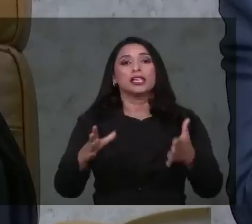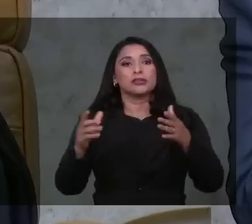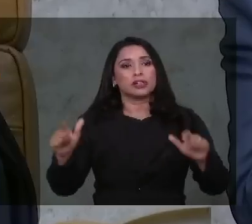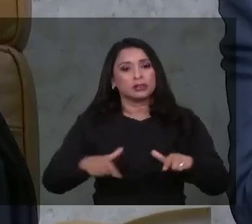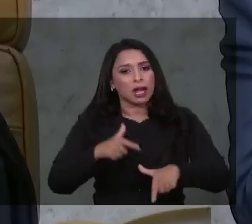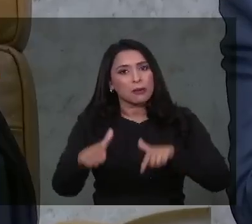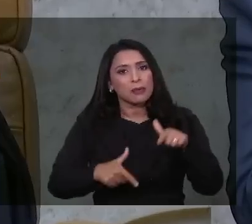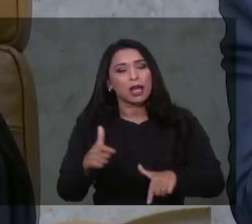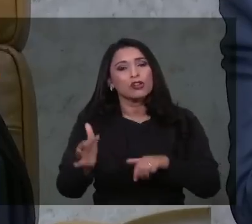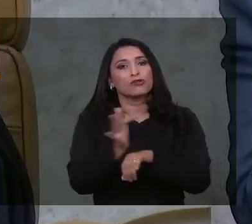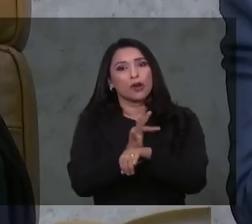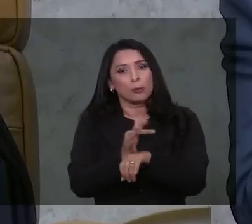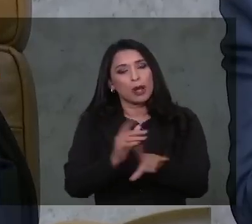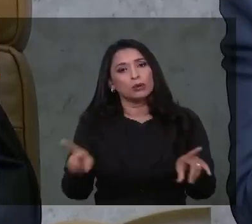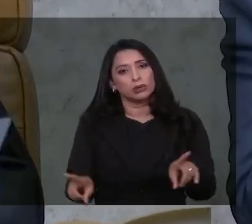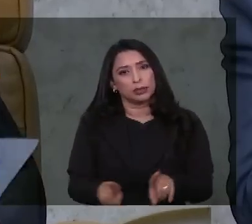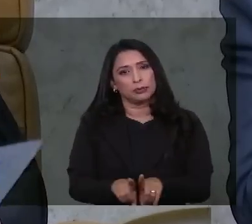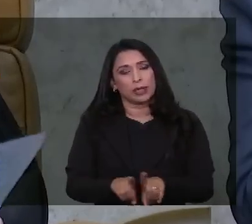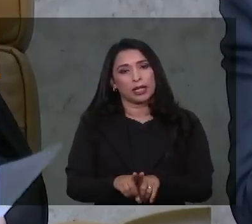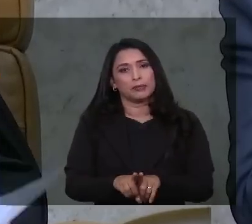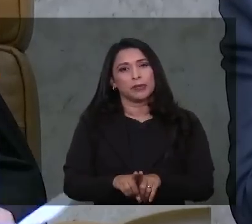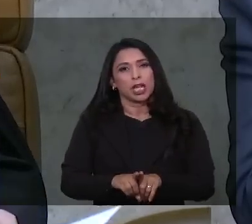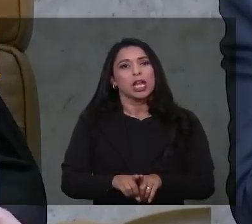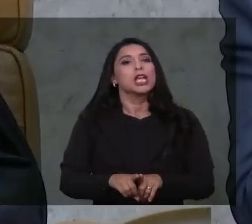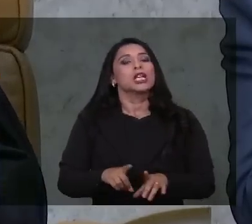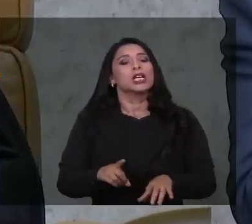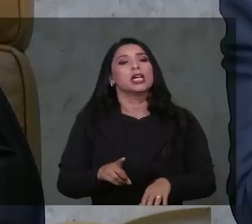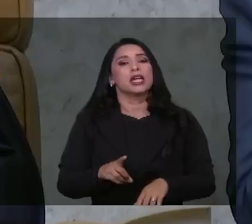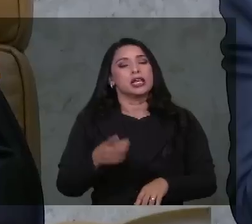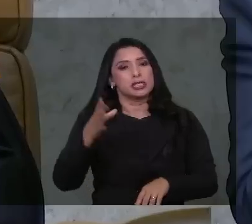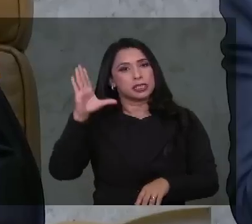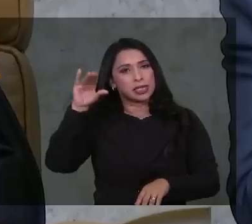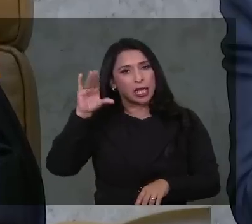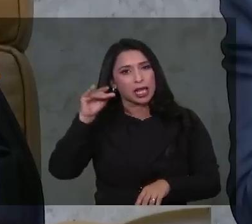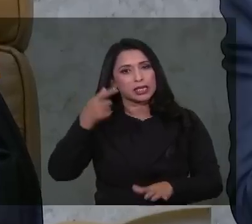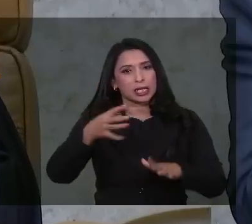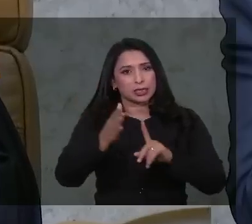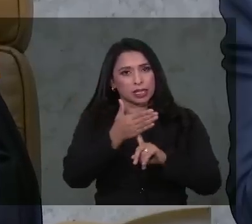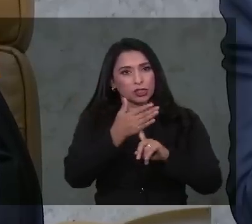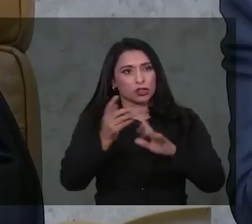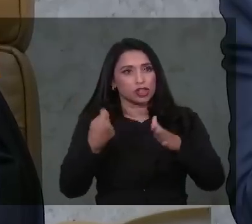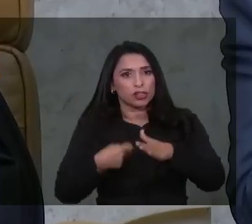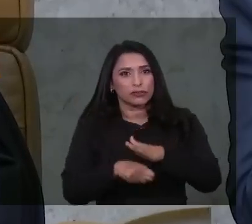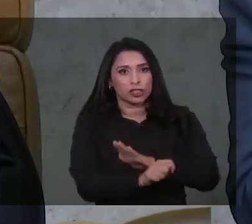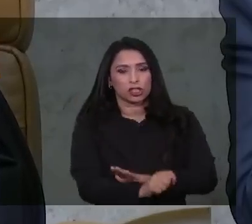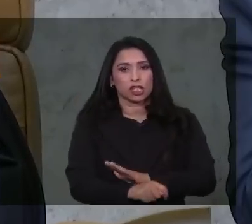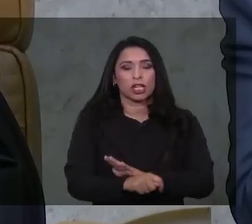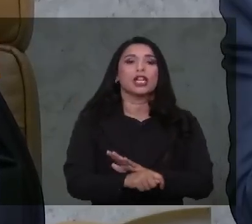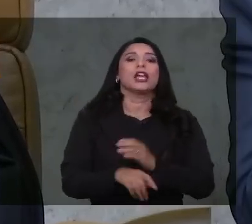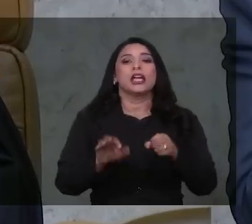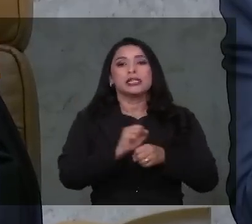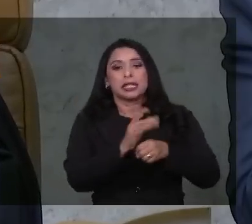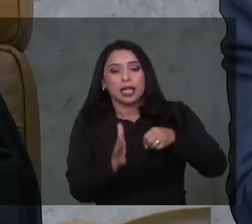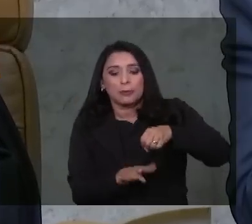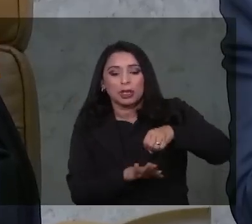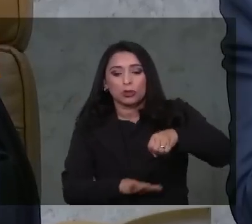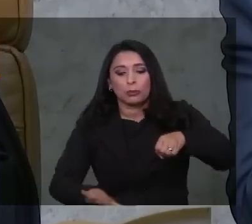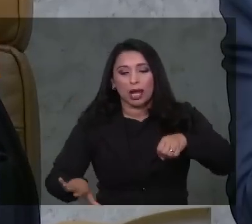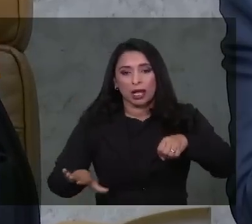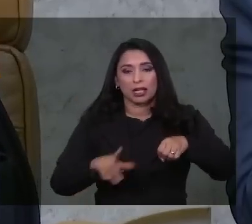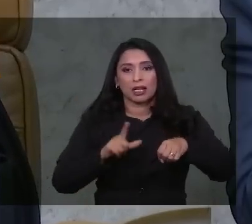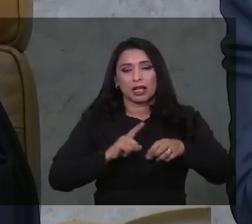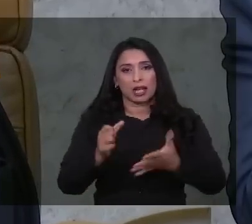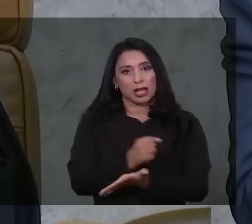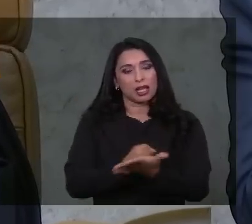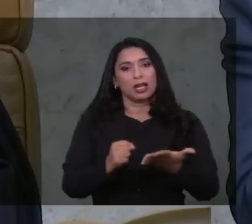trabalho formal, investimento em ciência e tecnologia, saneamento básico, habitação popular e